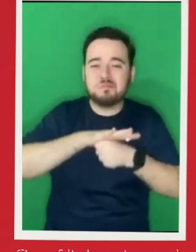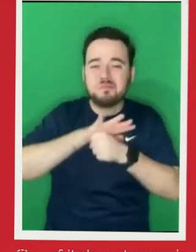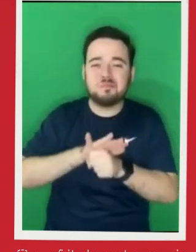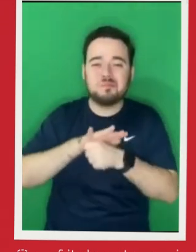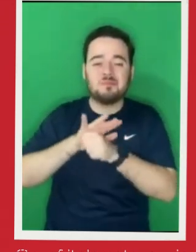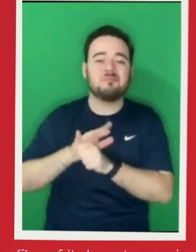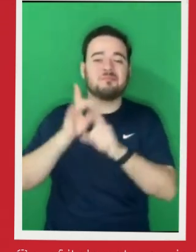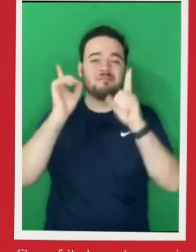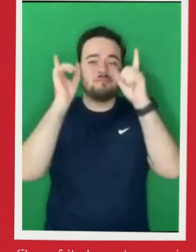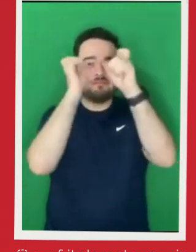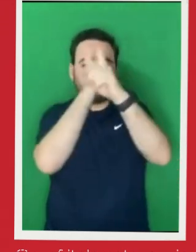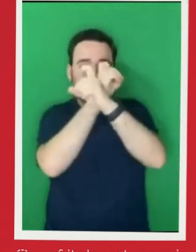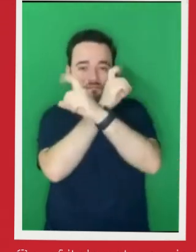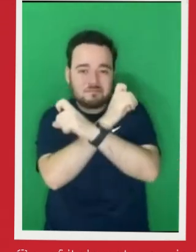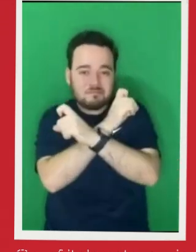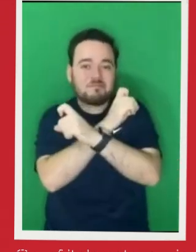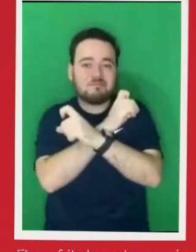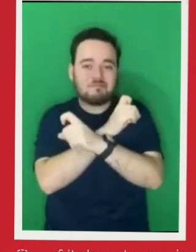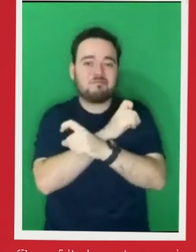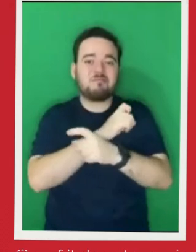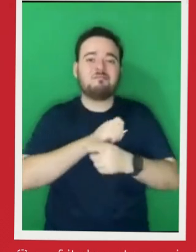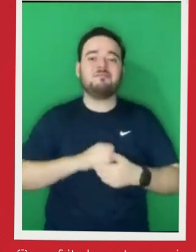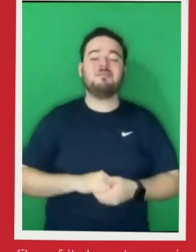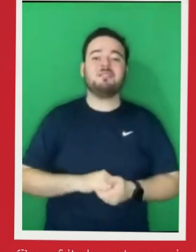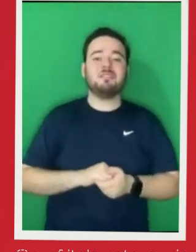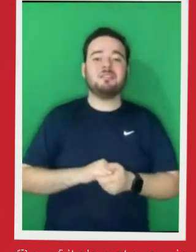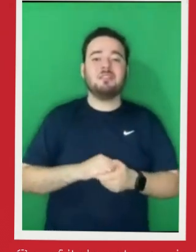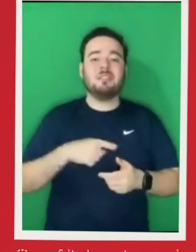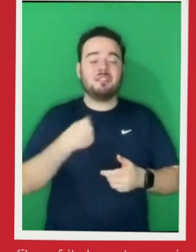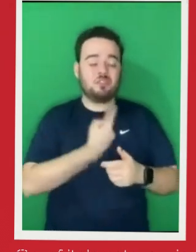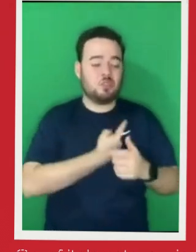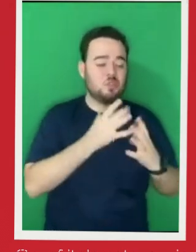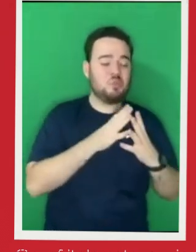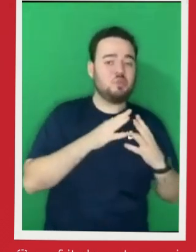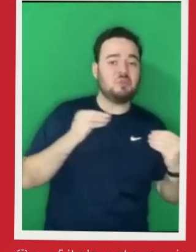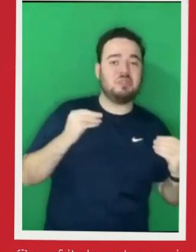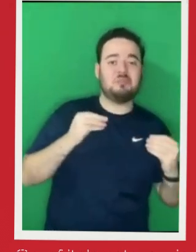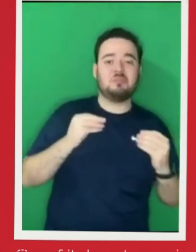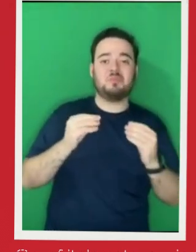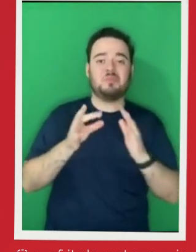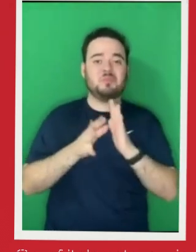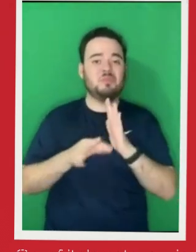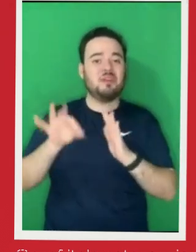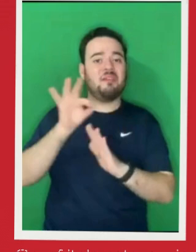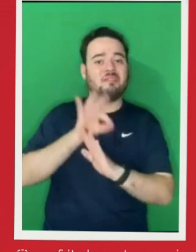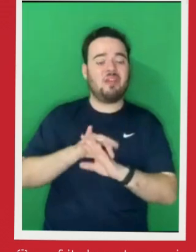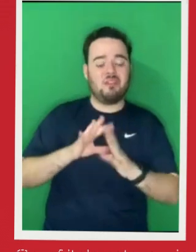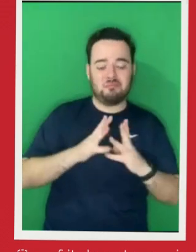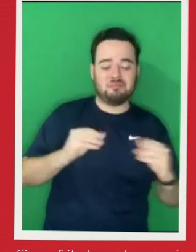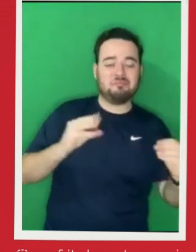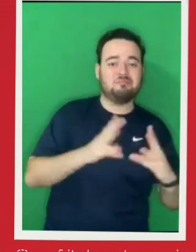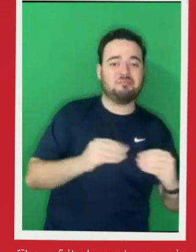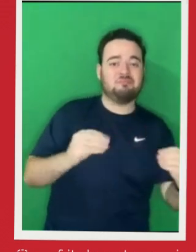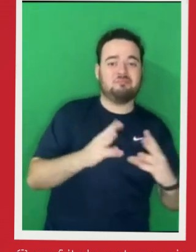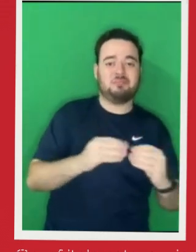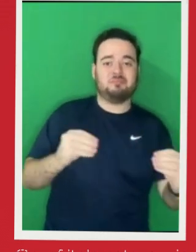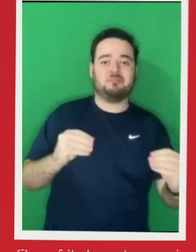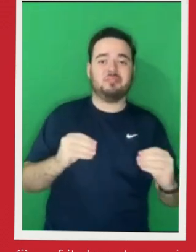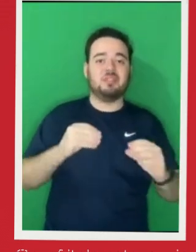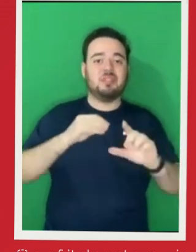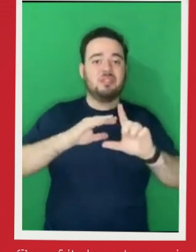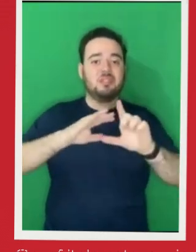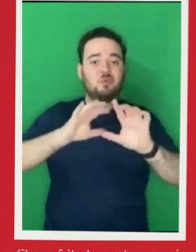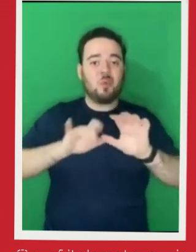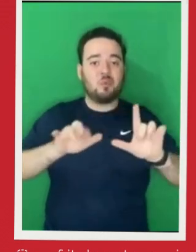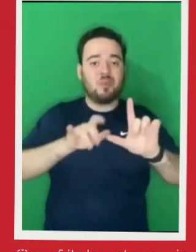muita pressão, mas quando a gente olha o tempo, muitas vezes a gente desapareceu do calendário cotidiano, a